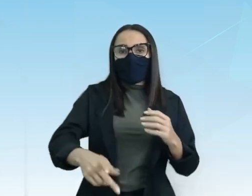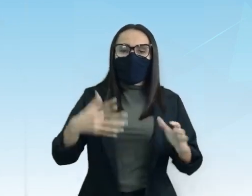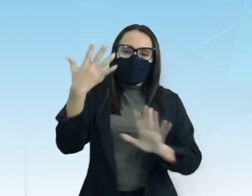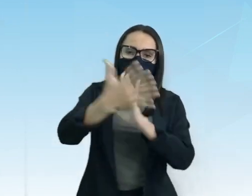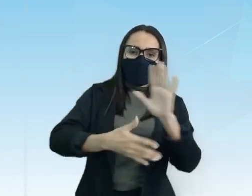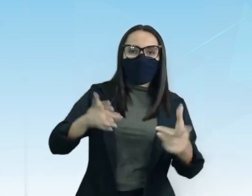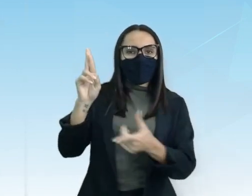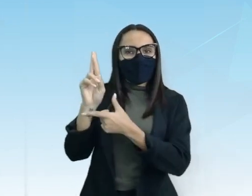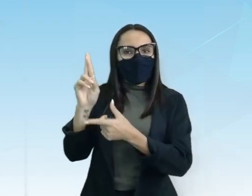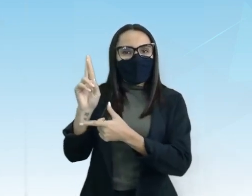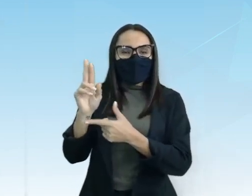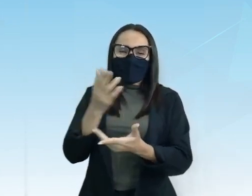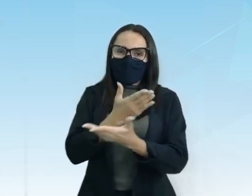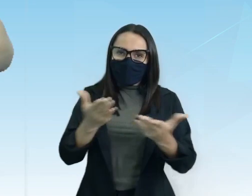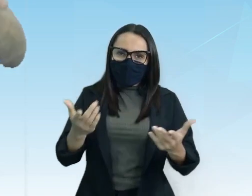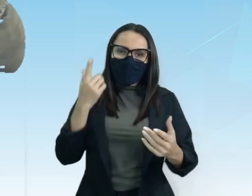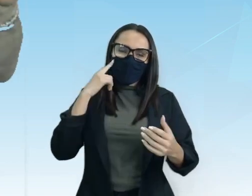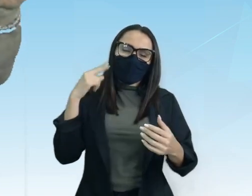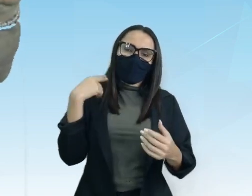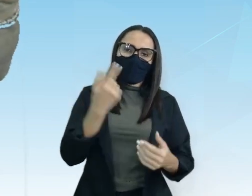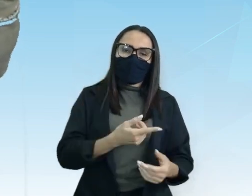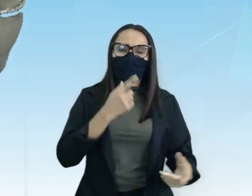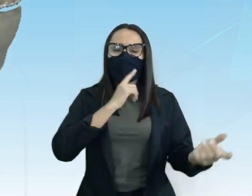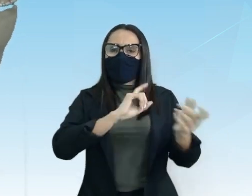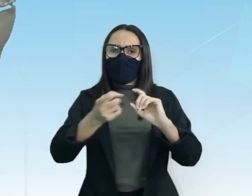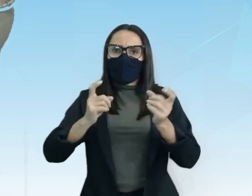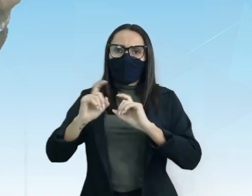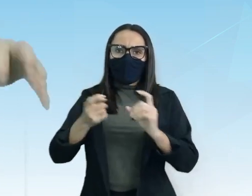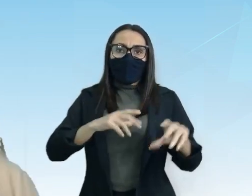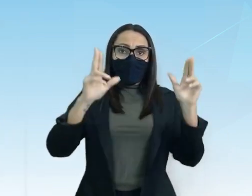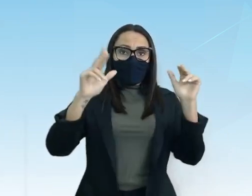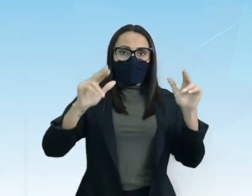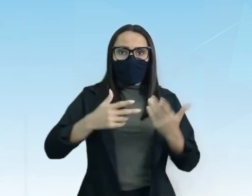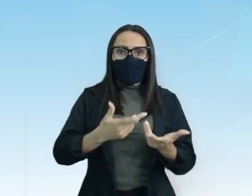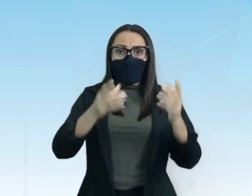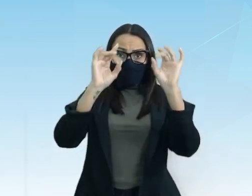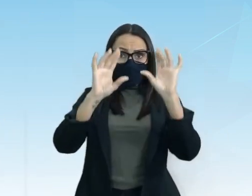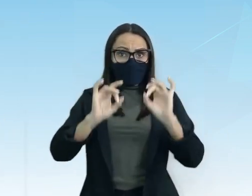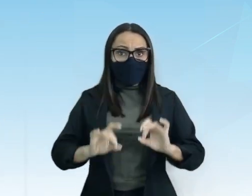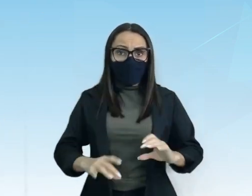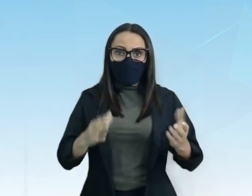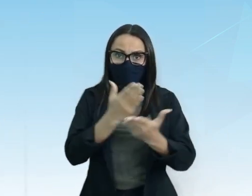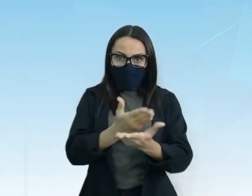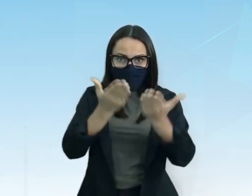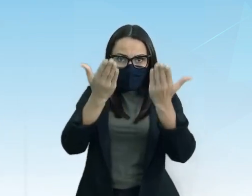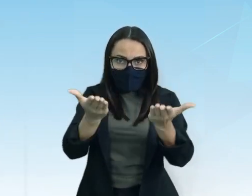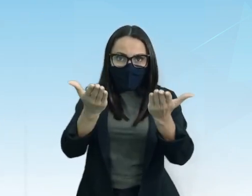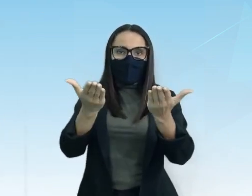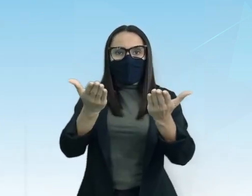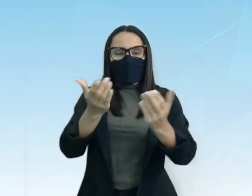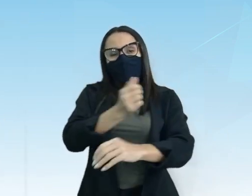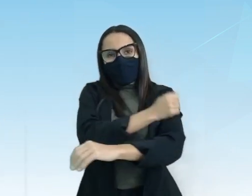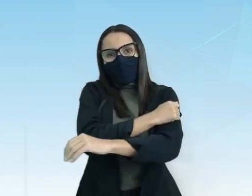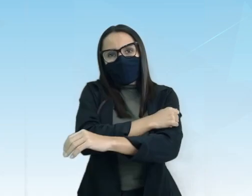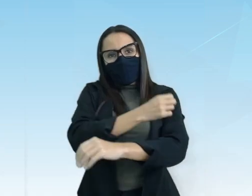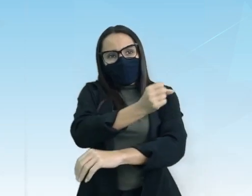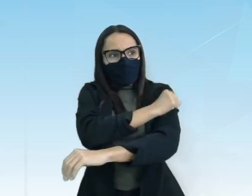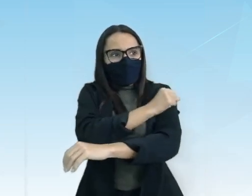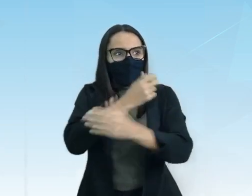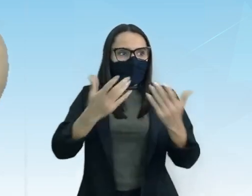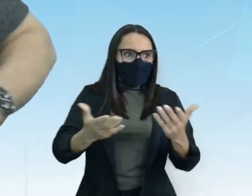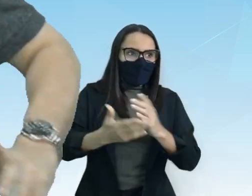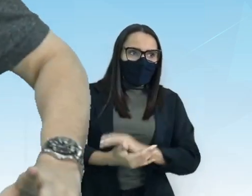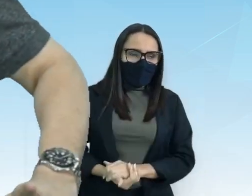Libras, Roberta Silveira, nós vamos debater um assunto especial para você, estudante do 8º